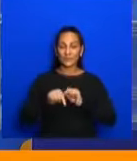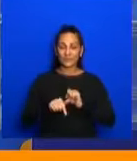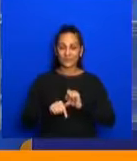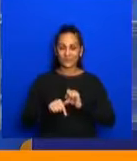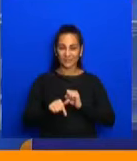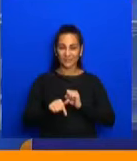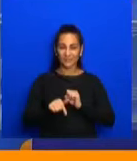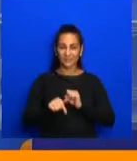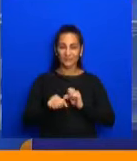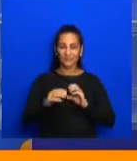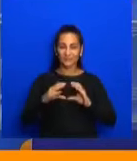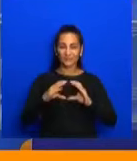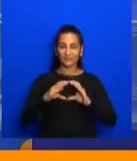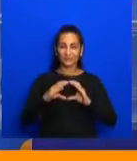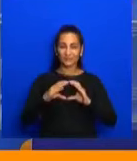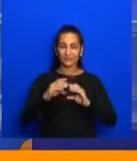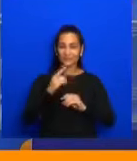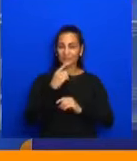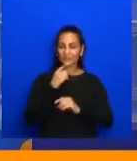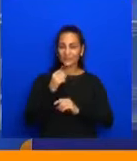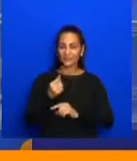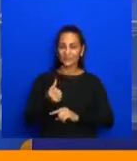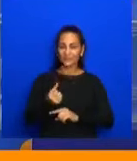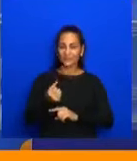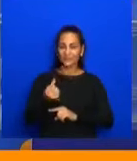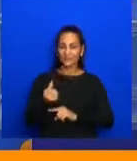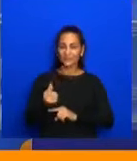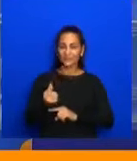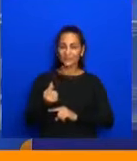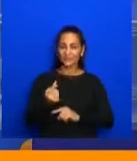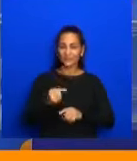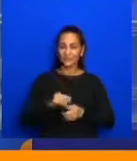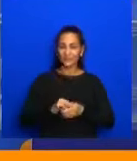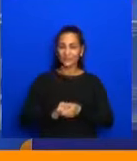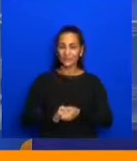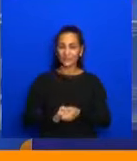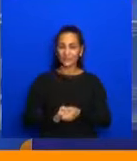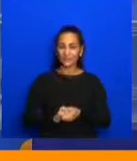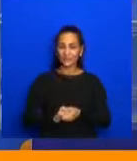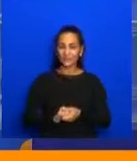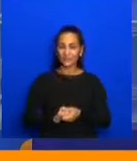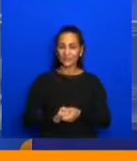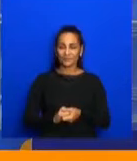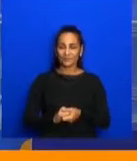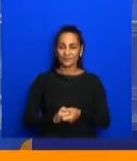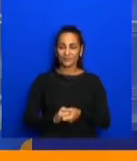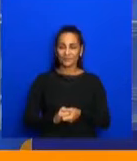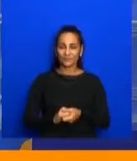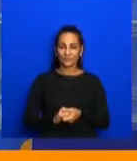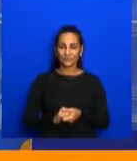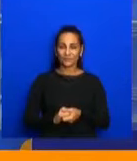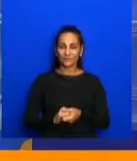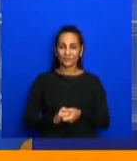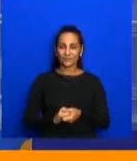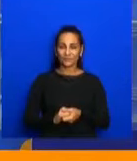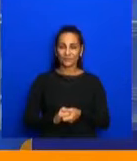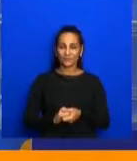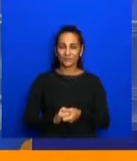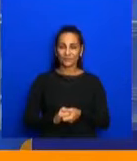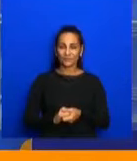Super 7. Bola vermelha 61. Vermelha número 61.